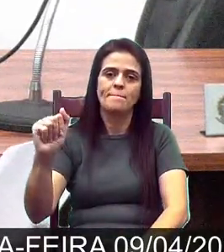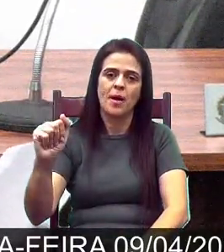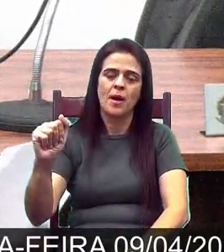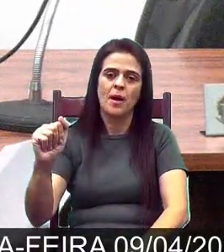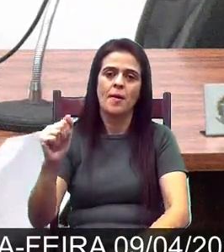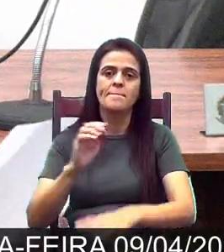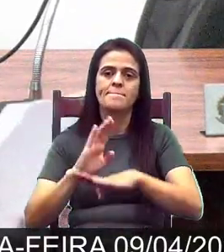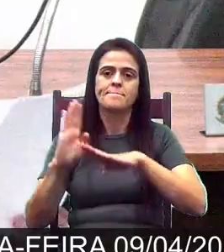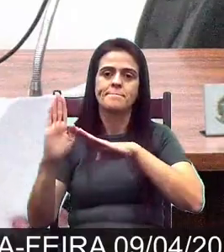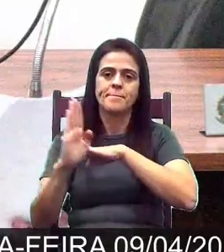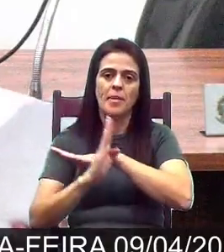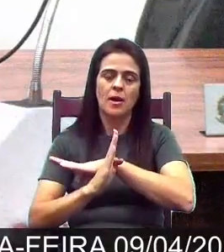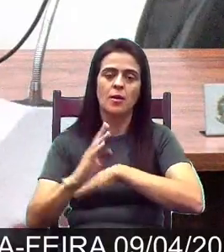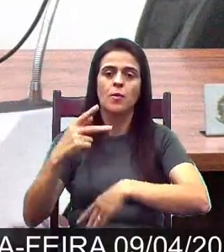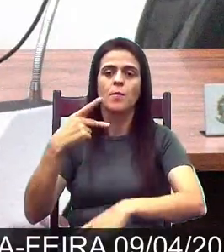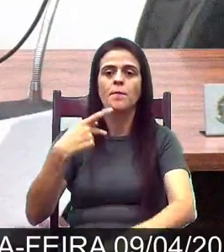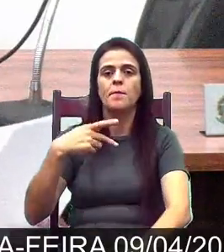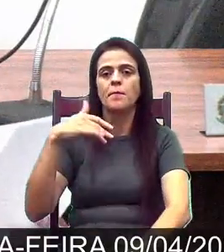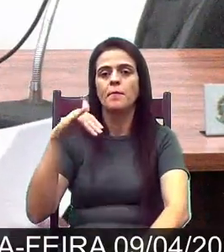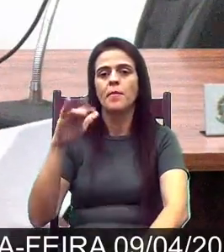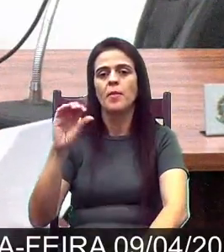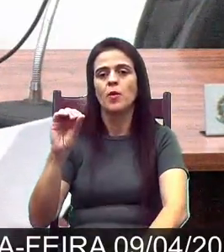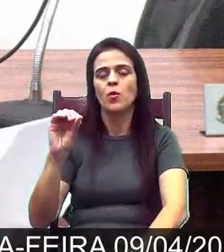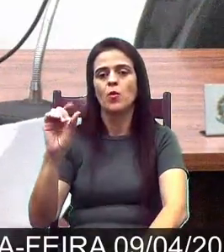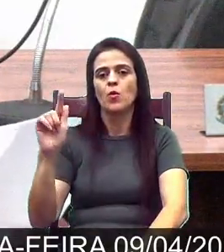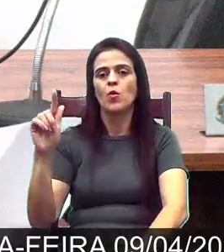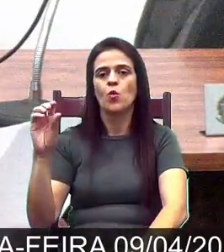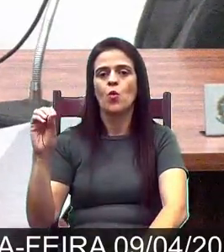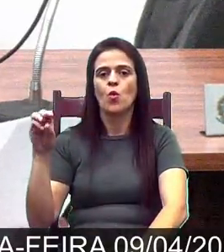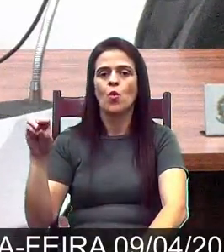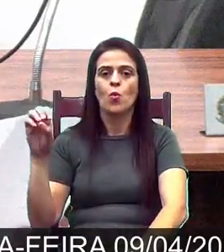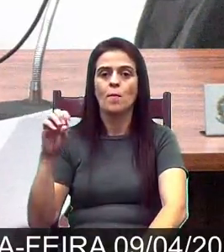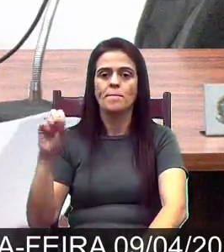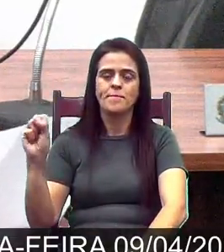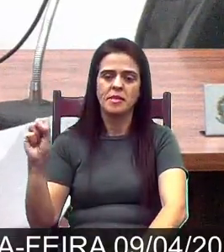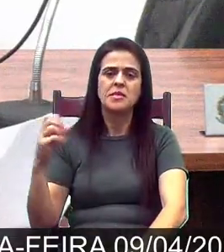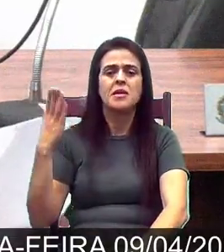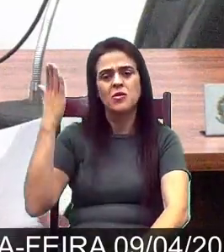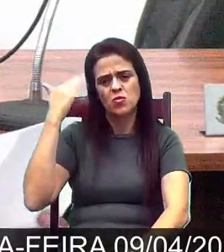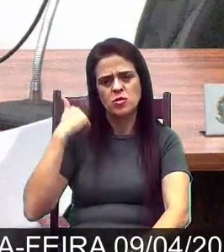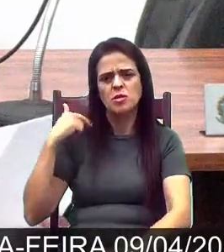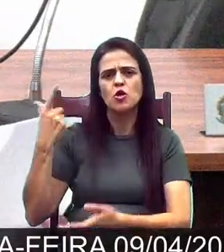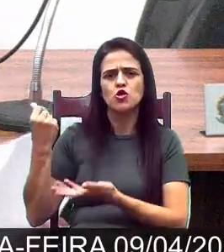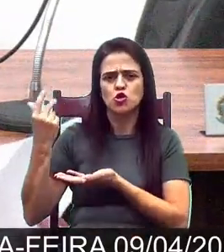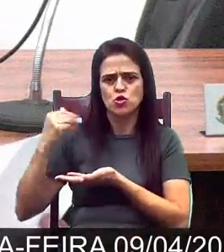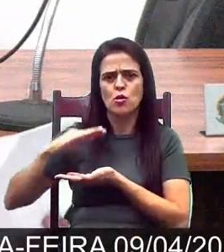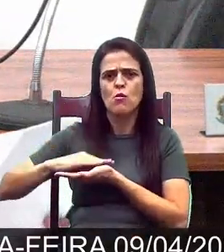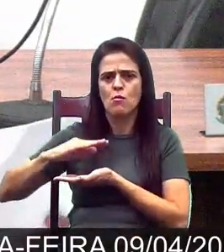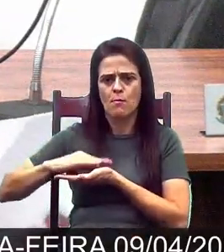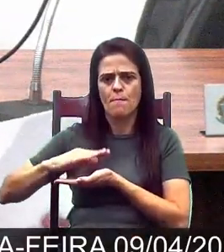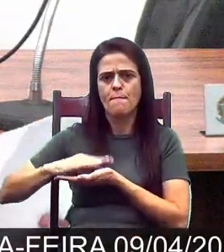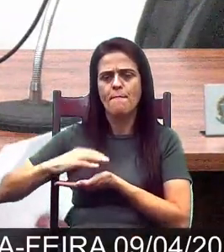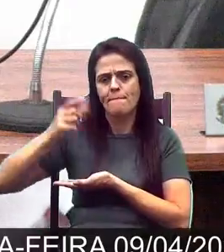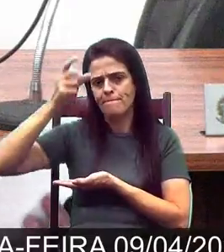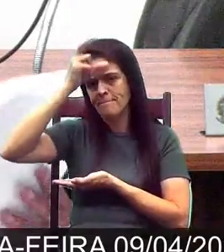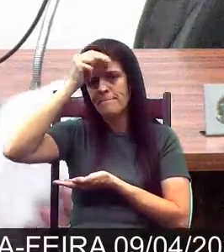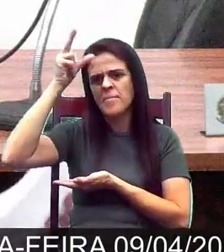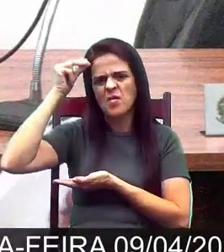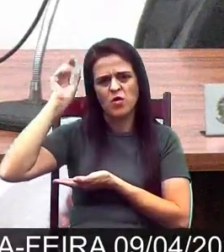Né? Sei que a verba já está nos cofres da prefeitura, né? Dito